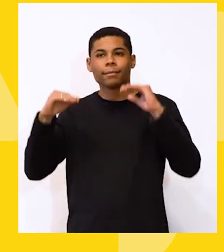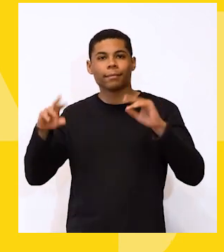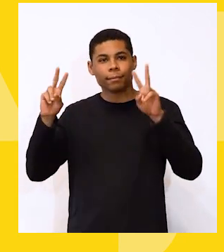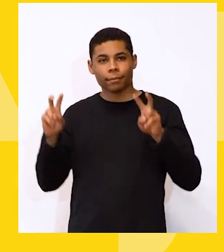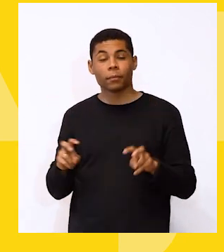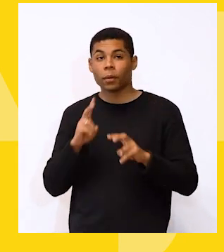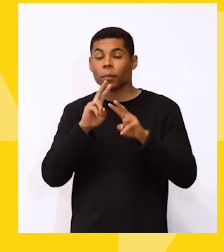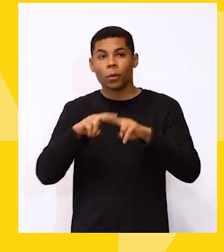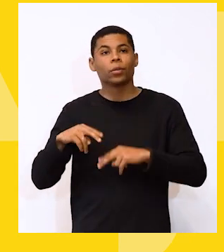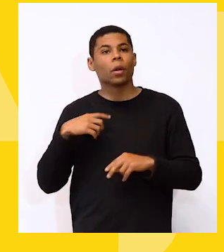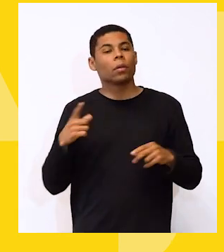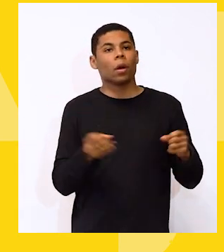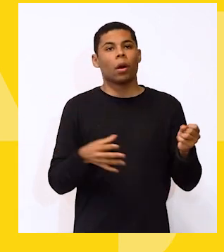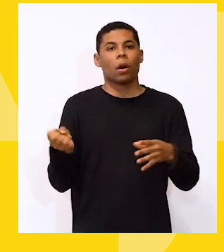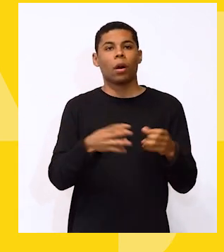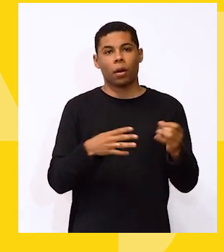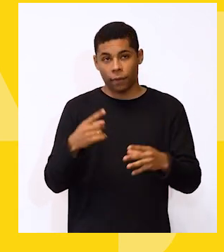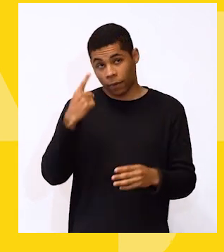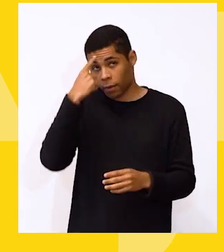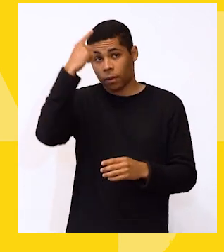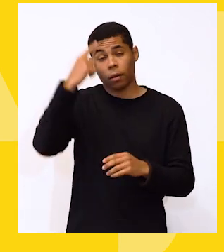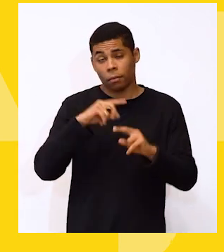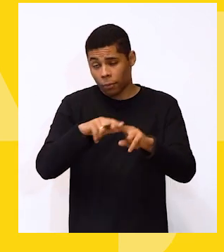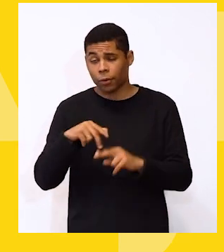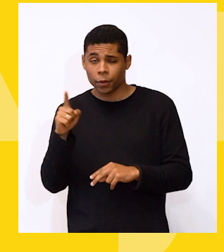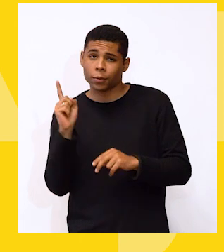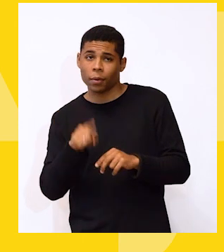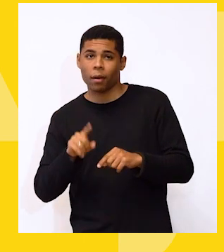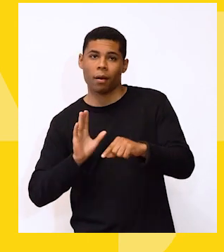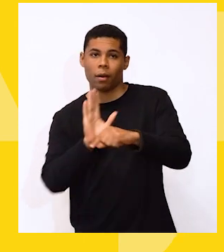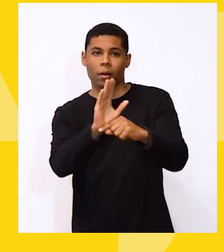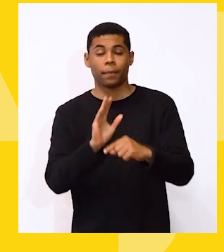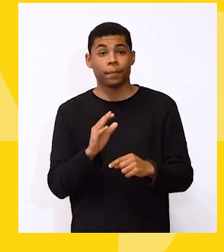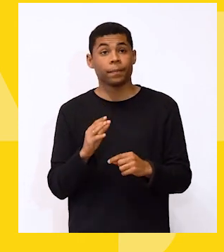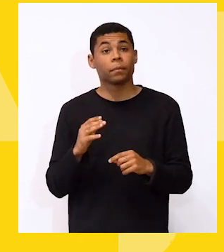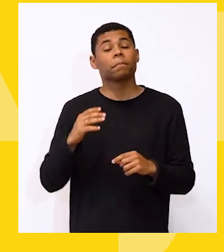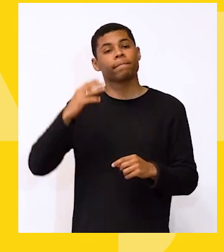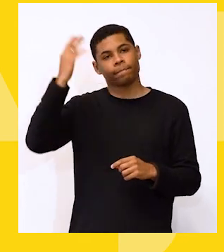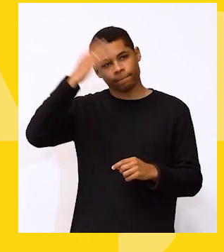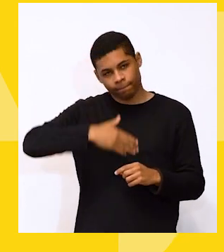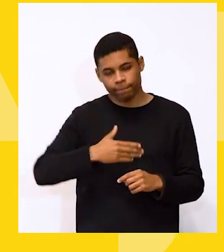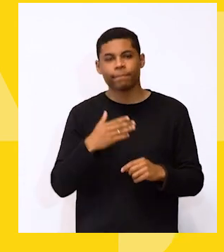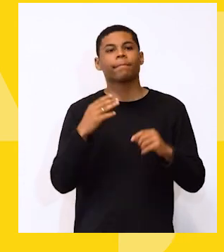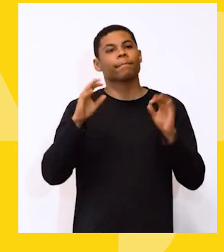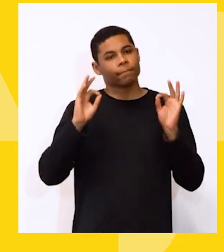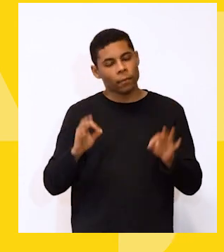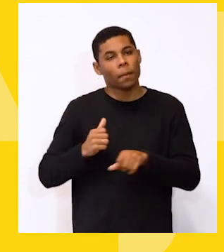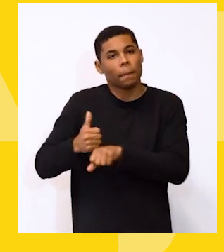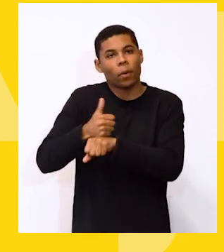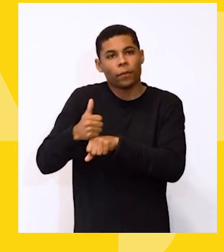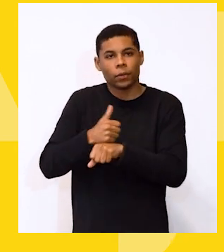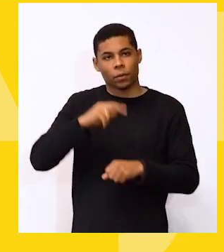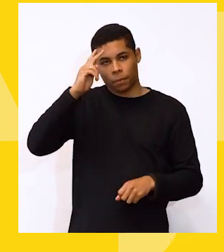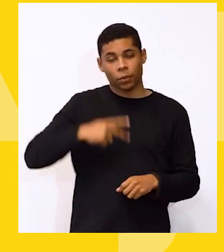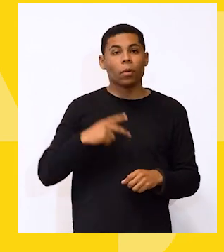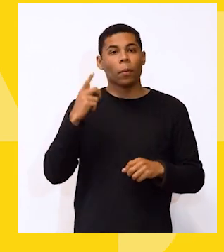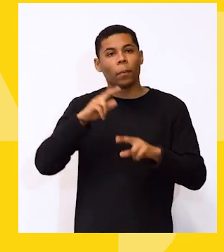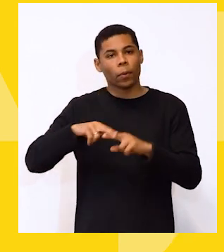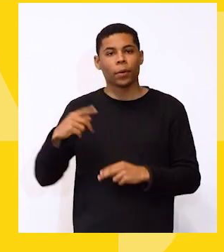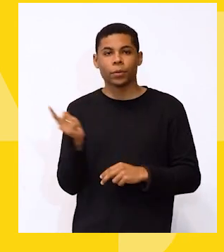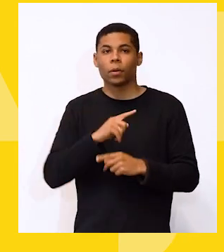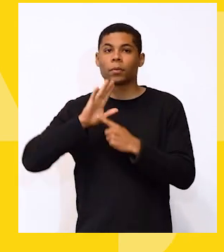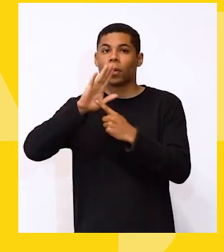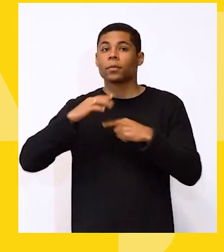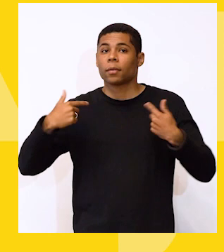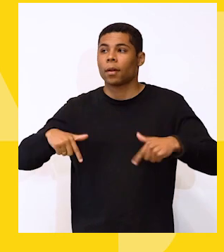monte de novas ideias isso também não deixa de ser resultado então enriquecimento pessoal aí o profissional né o networking tá sendo